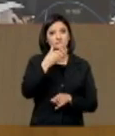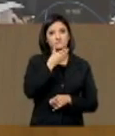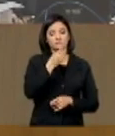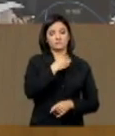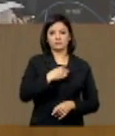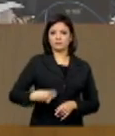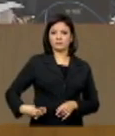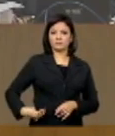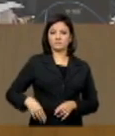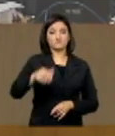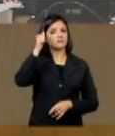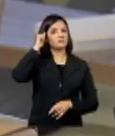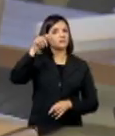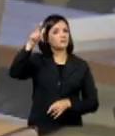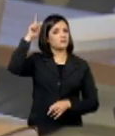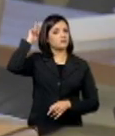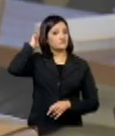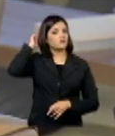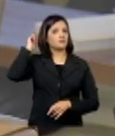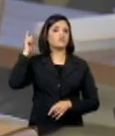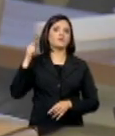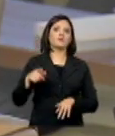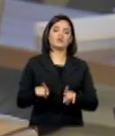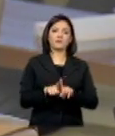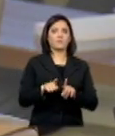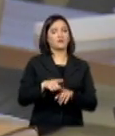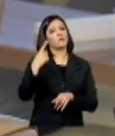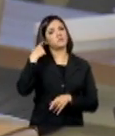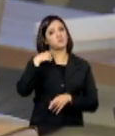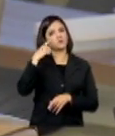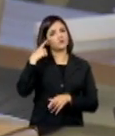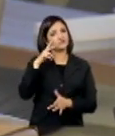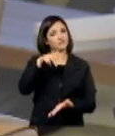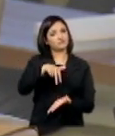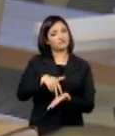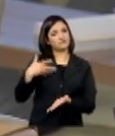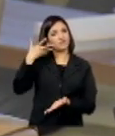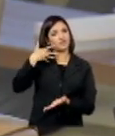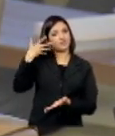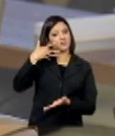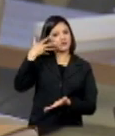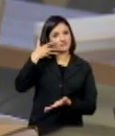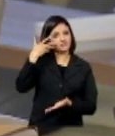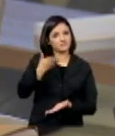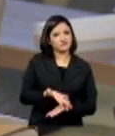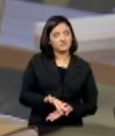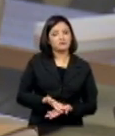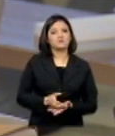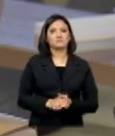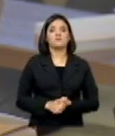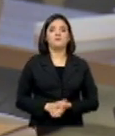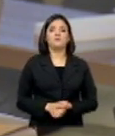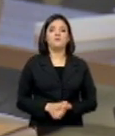que vem de acompanhá-lo e dos advogados fez uma correta sustentação oral da tribuna é